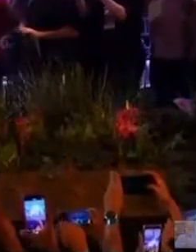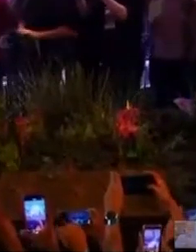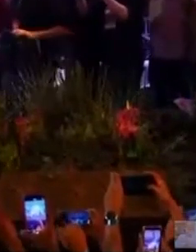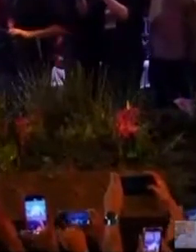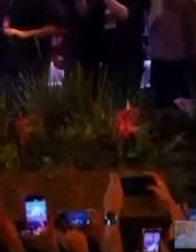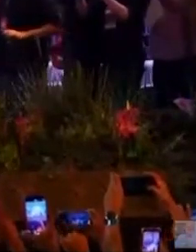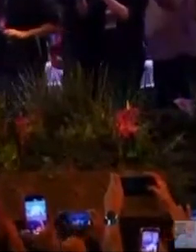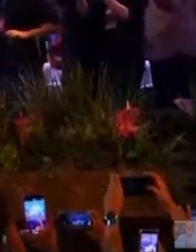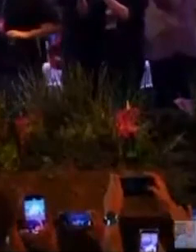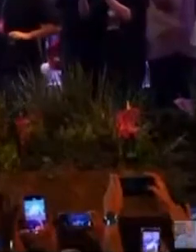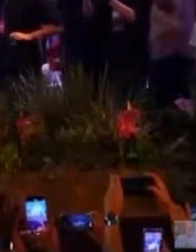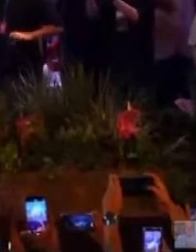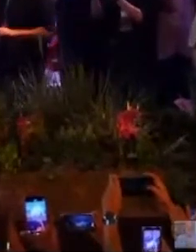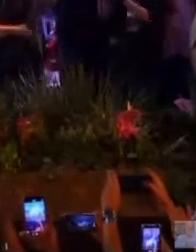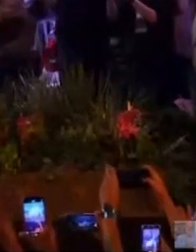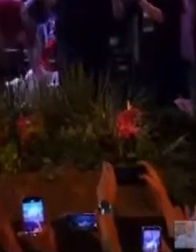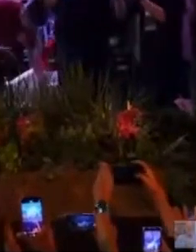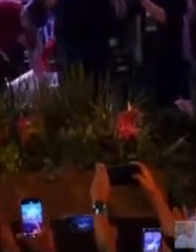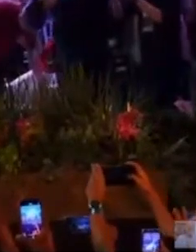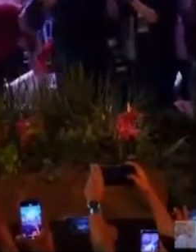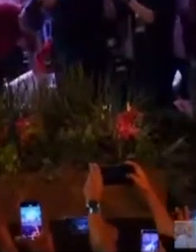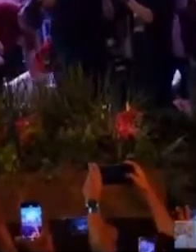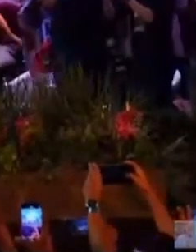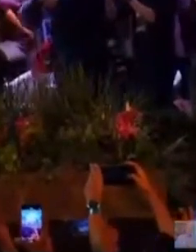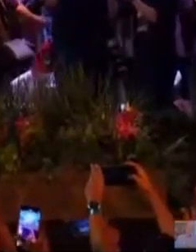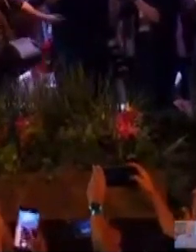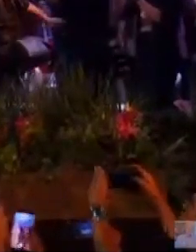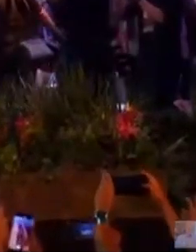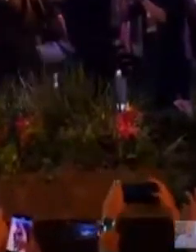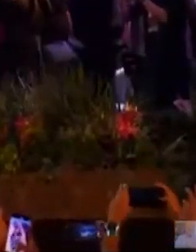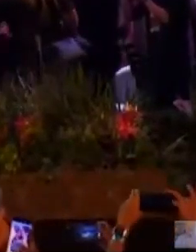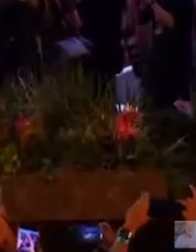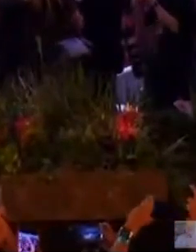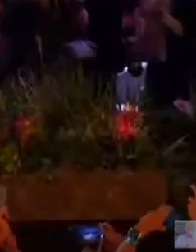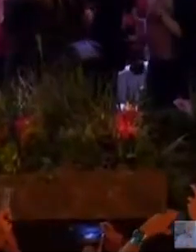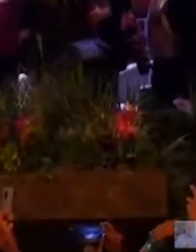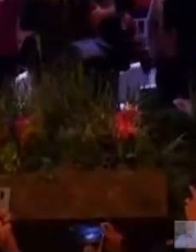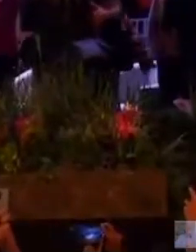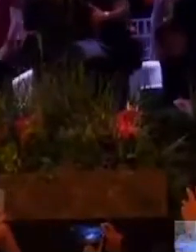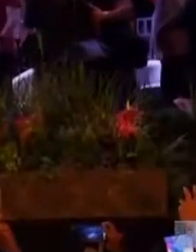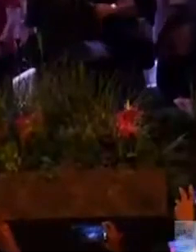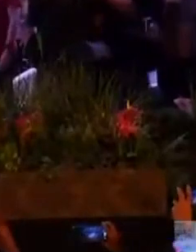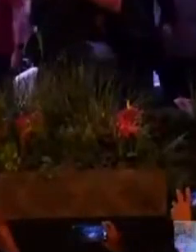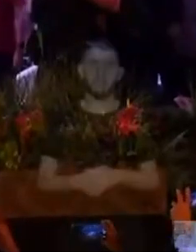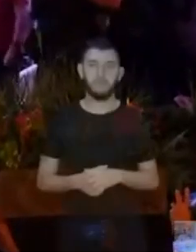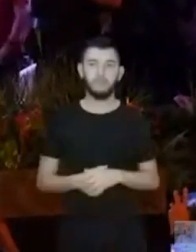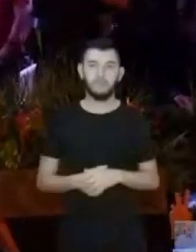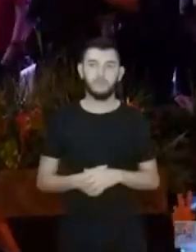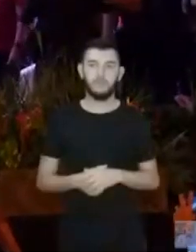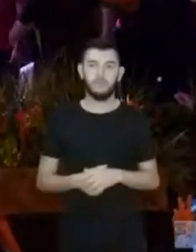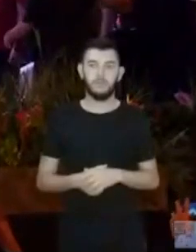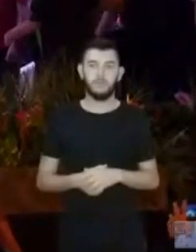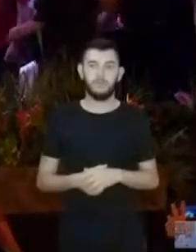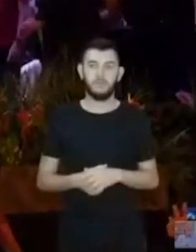diretamente pedir o voto útil. Isso tem que ser, como eu já falei aqui no programa dias atrás, uma onda orgânica, porque o